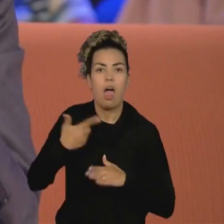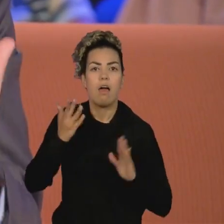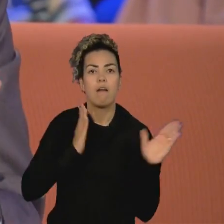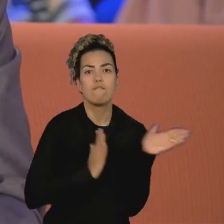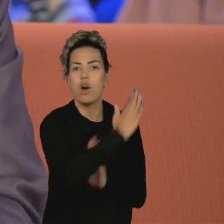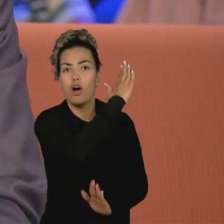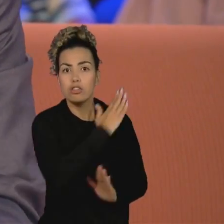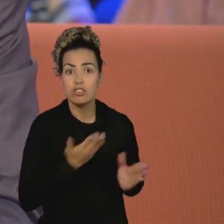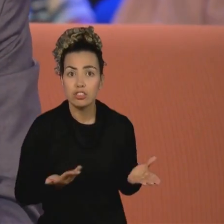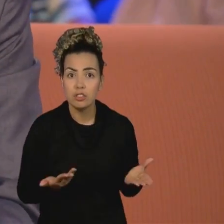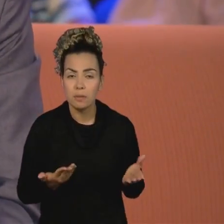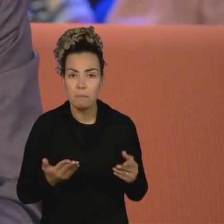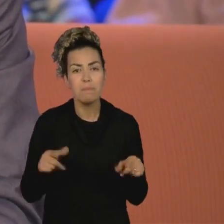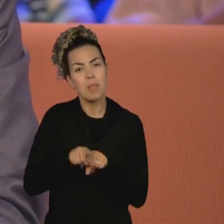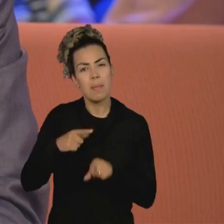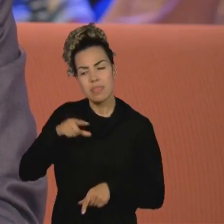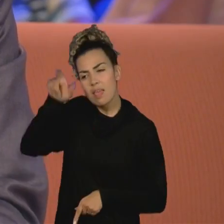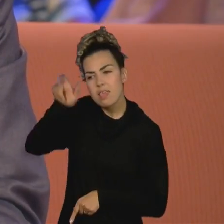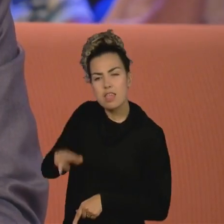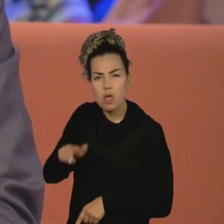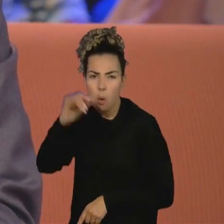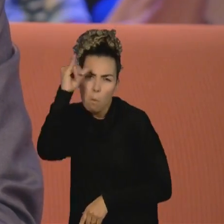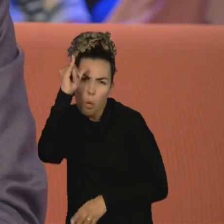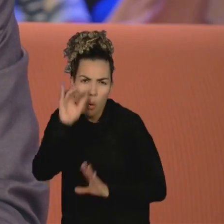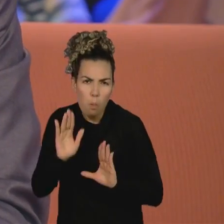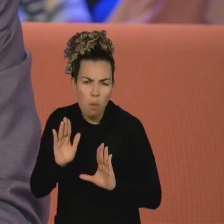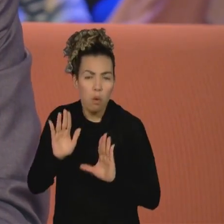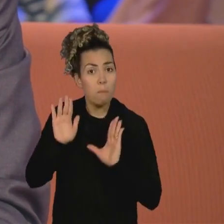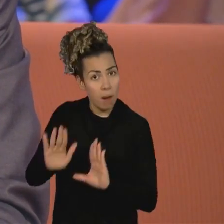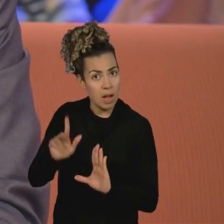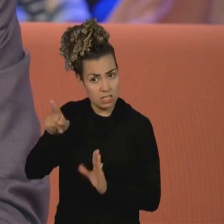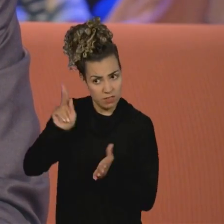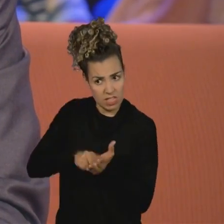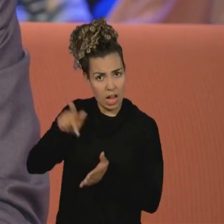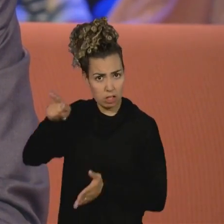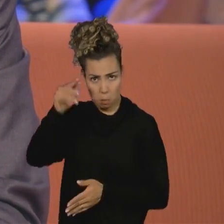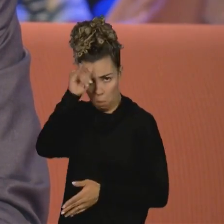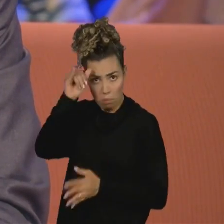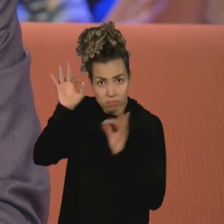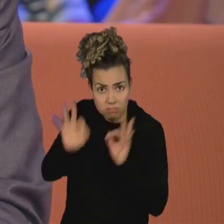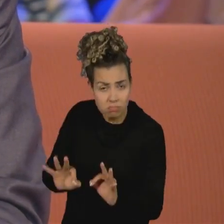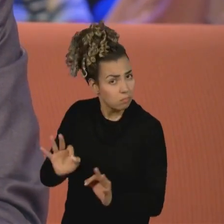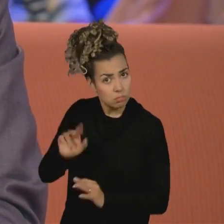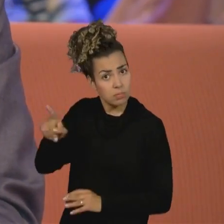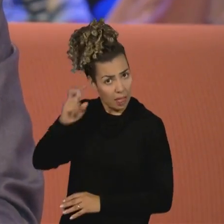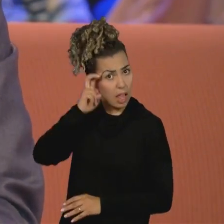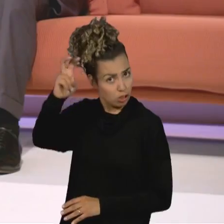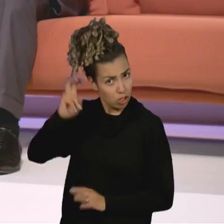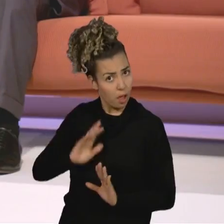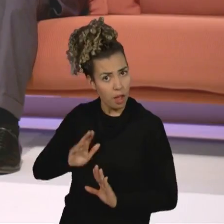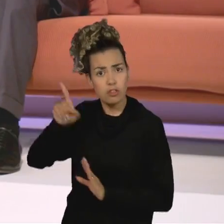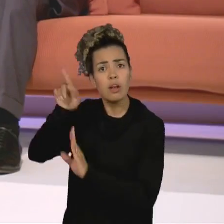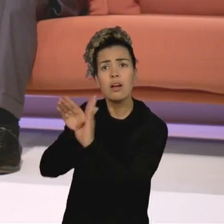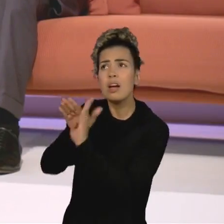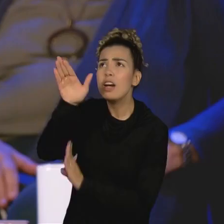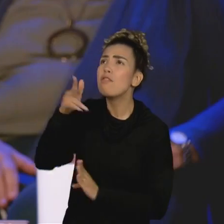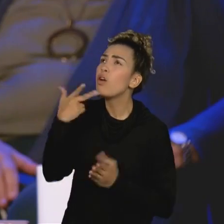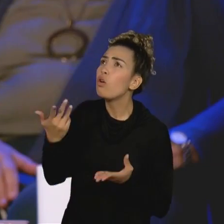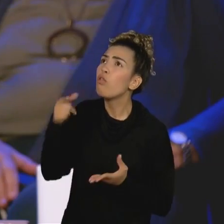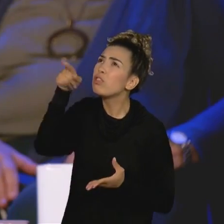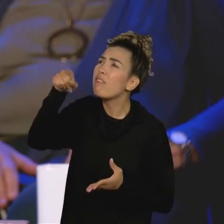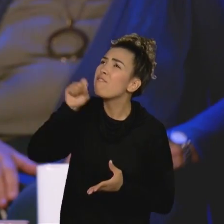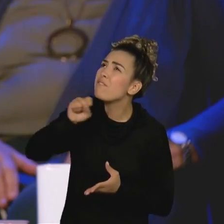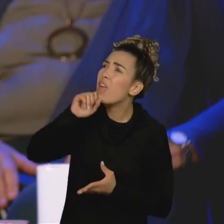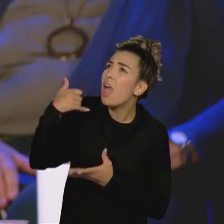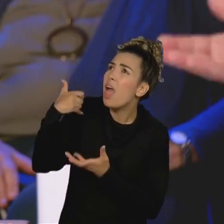figura inteligente, ele fala as verdades, né? Ele fala pro Lear, né? Você ficou velho antes... Sem ficar sábio. Sem ficar